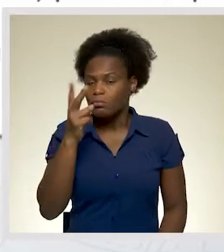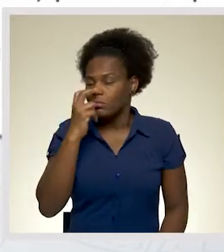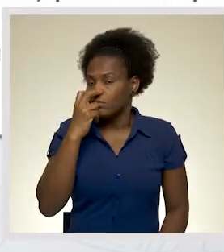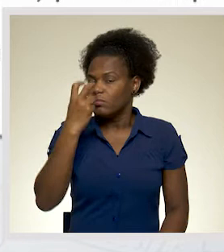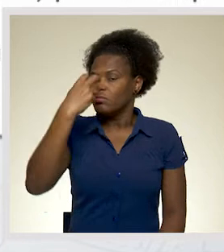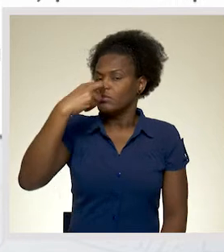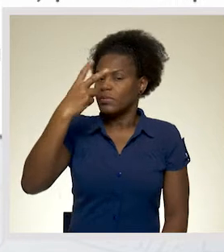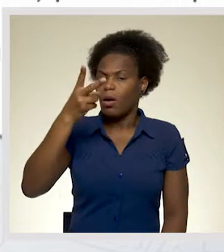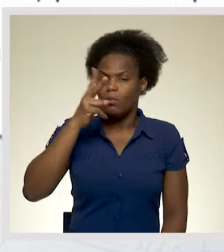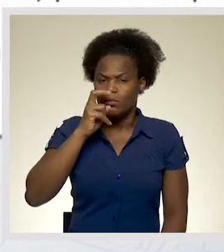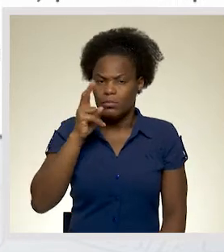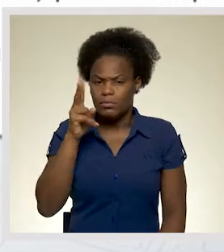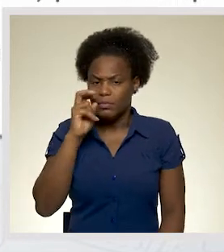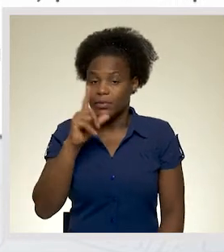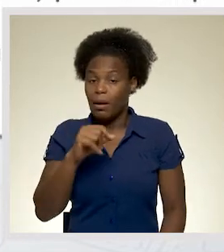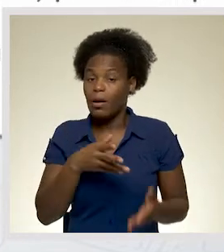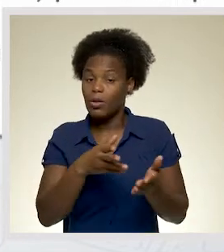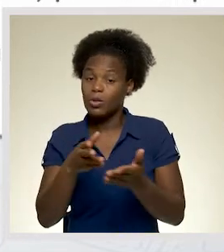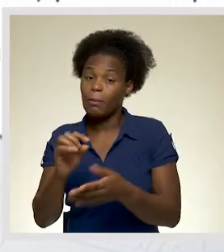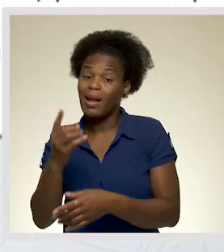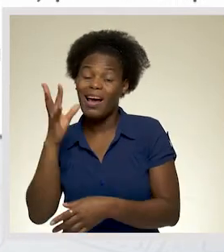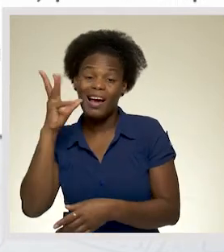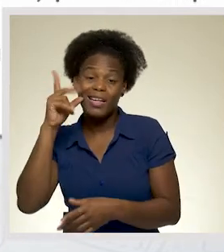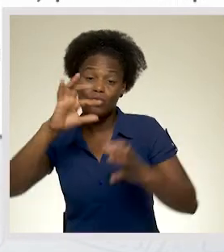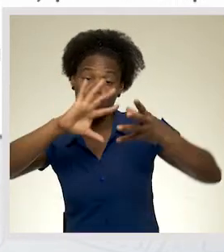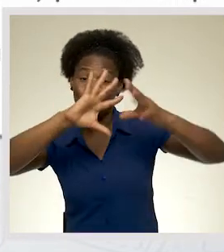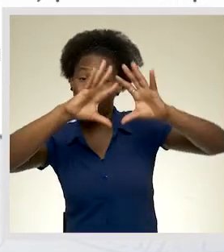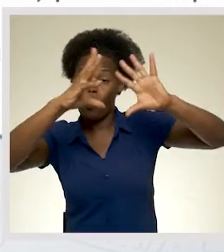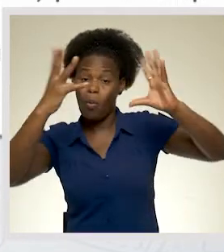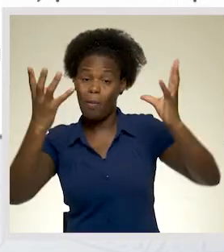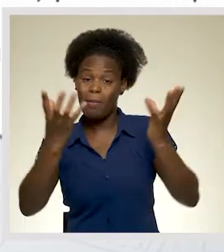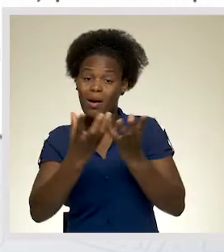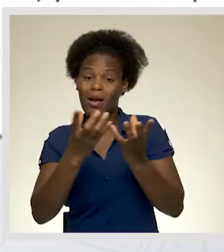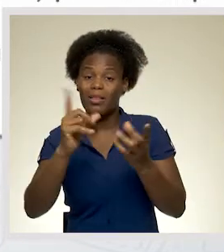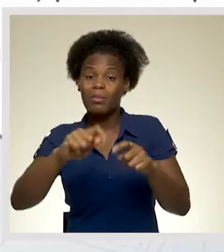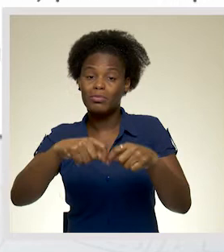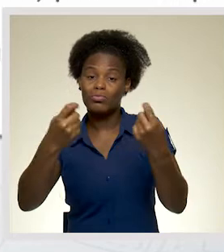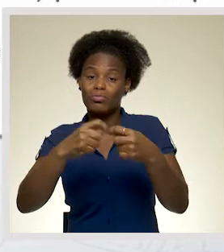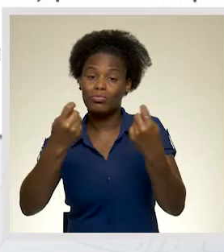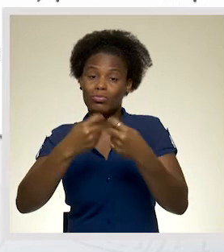respiratórias e contribuir para o aquecimento global e a destruição da camada de ozônio.